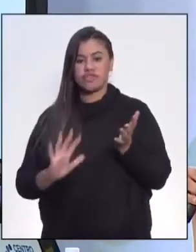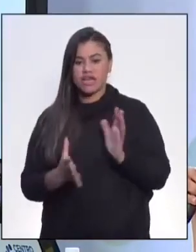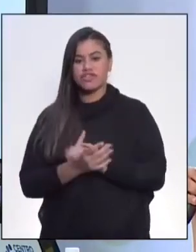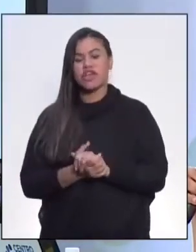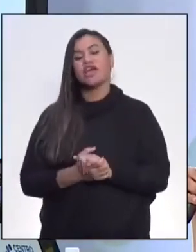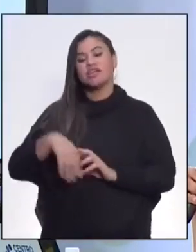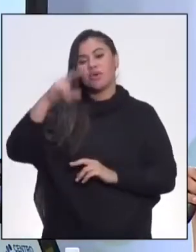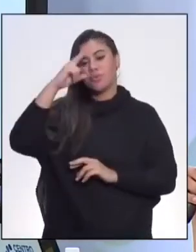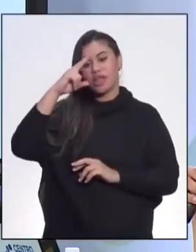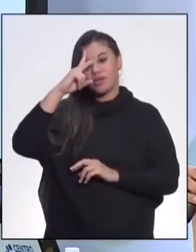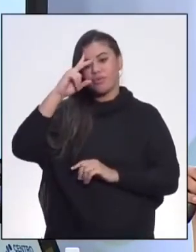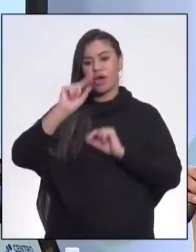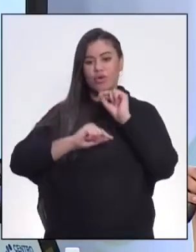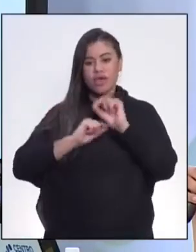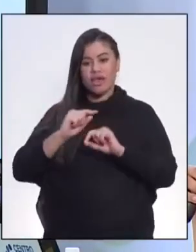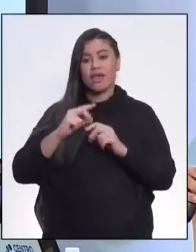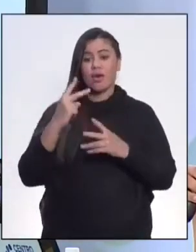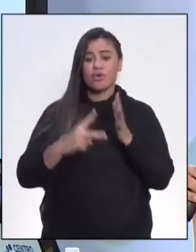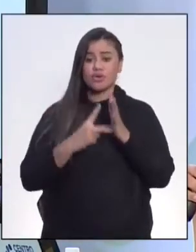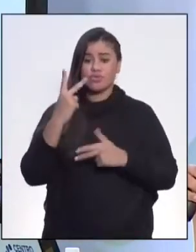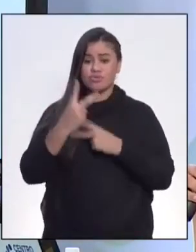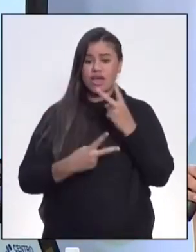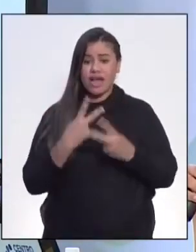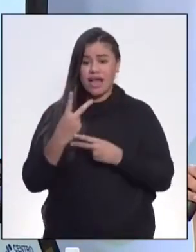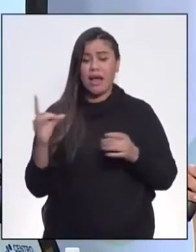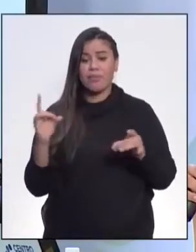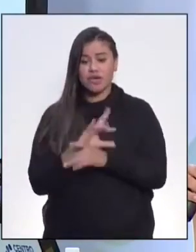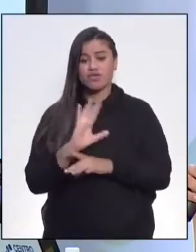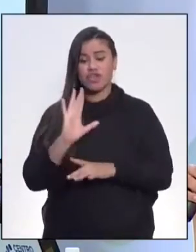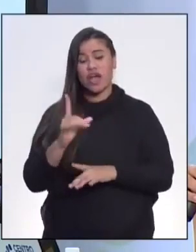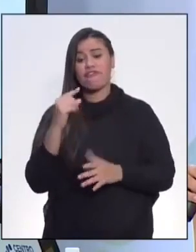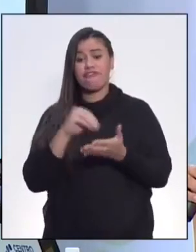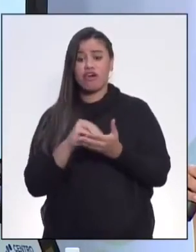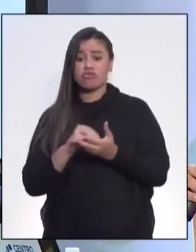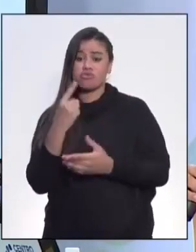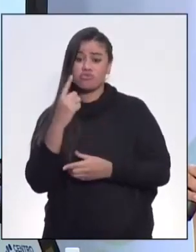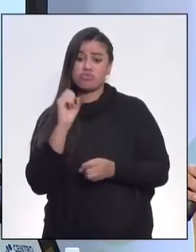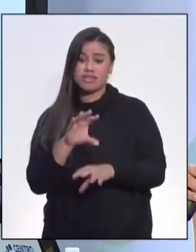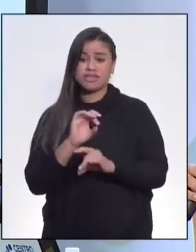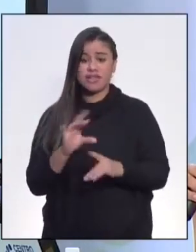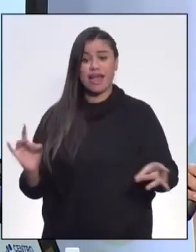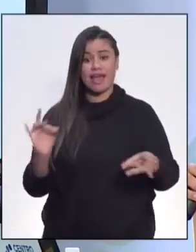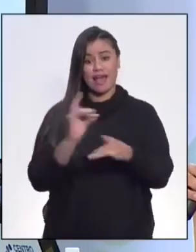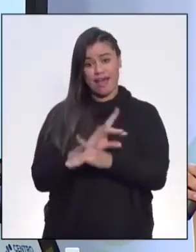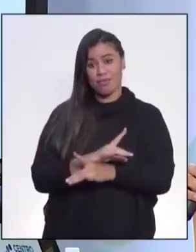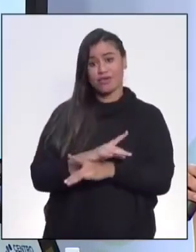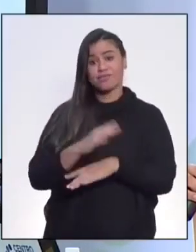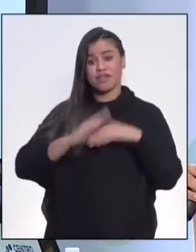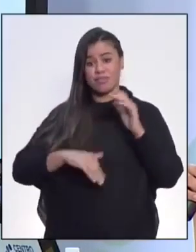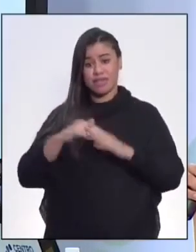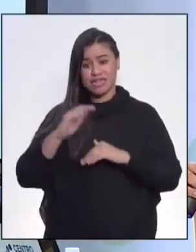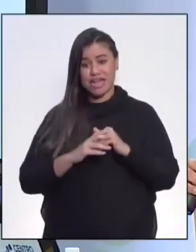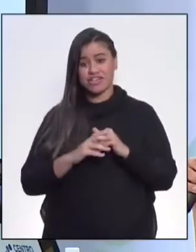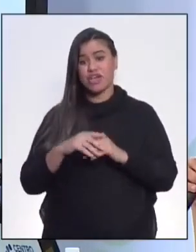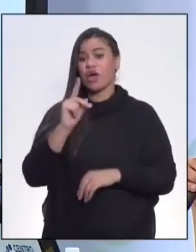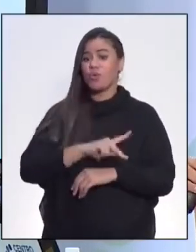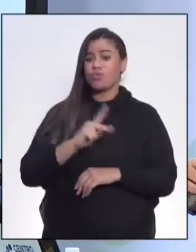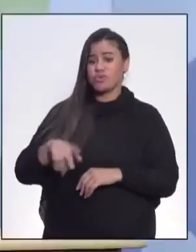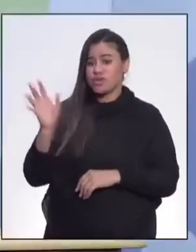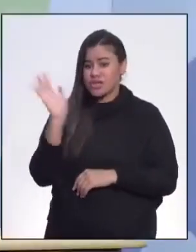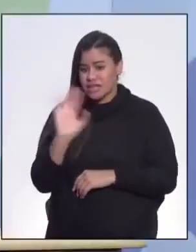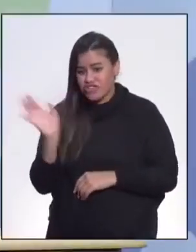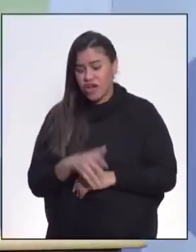para relembrar, o nosso bimestre está acabando, só falta mais uma aula para a gente encerrar este assunto, essas habilidades. Professora Inês, vamos nos